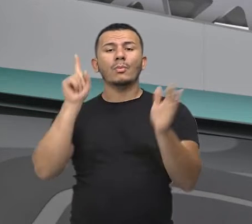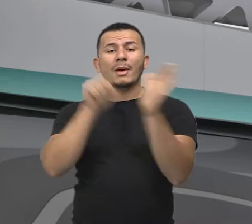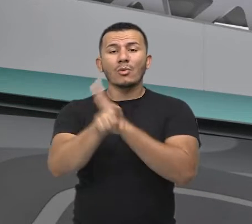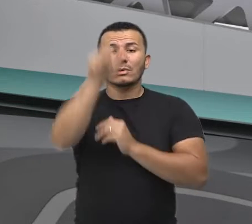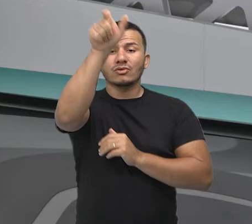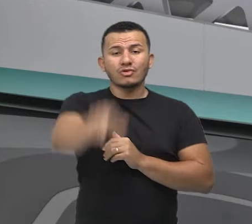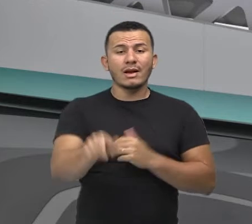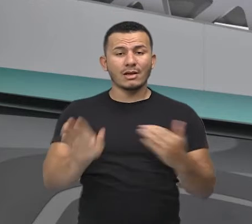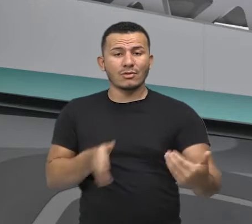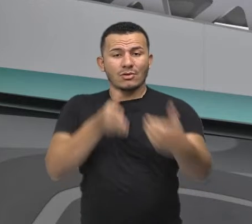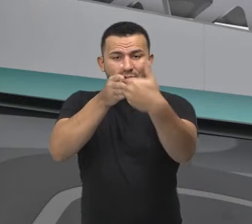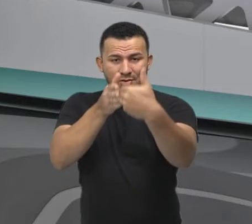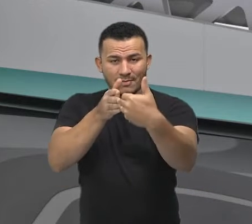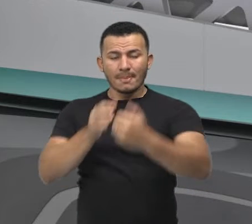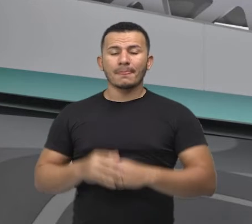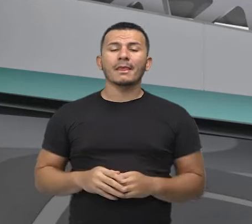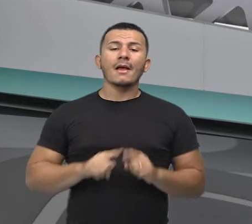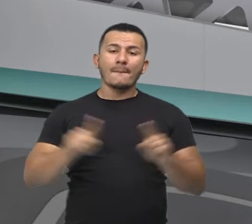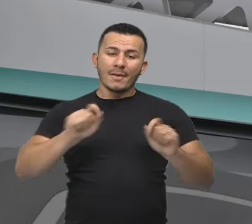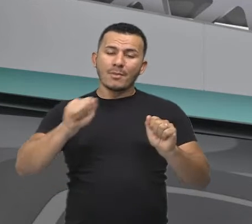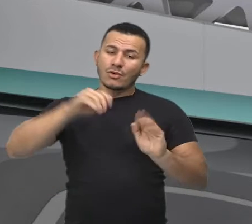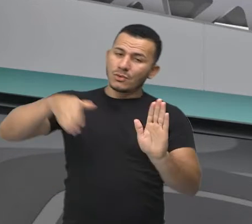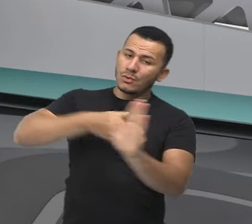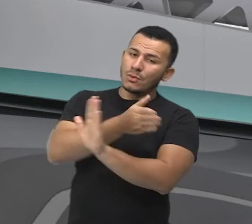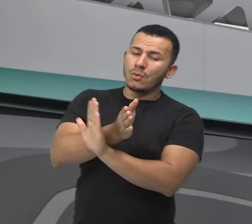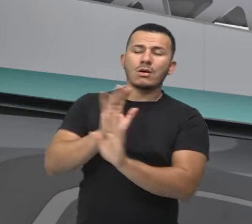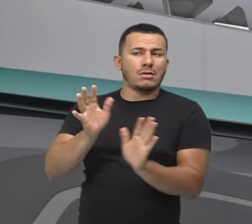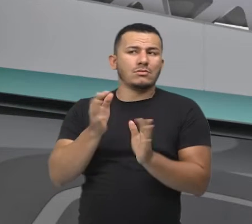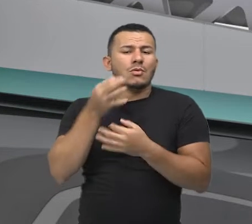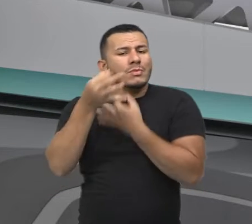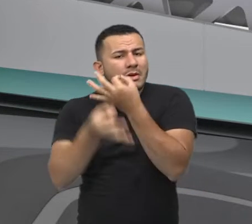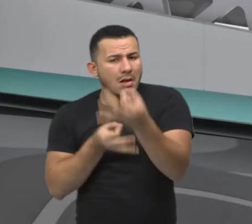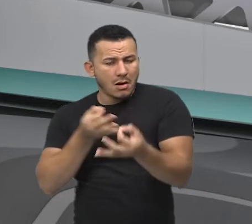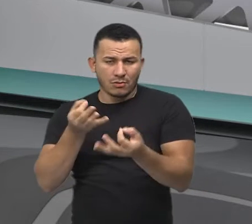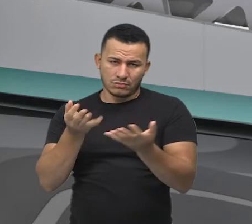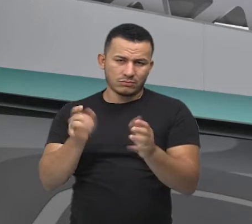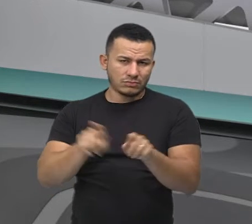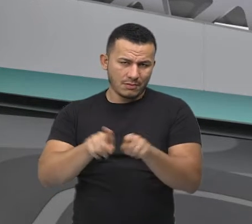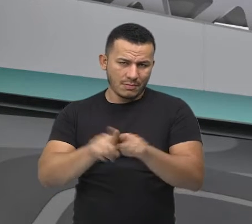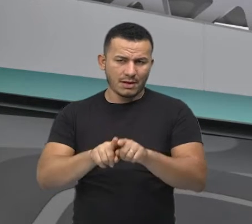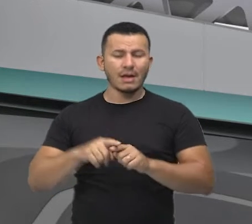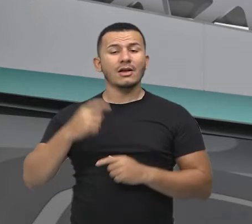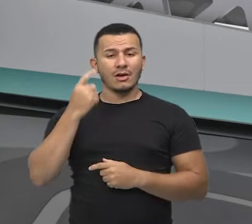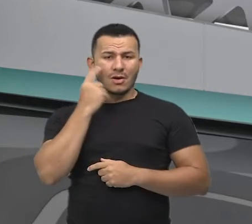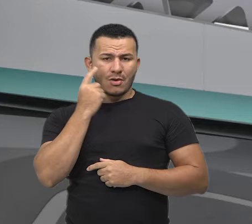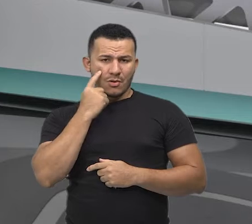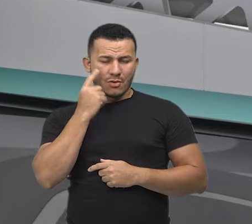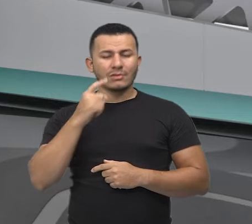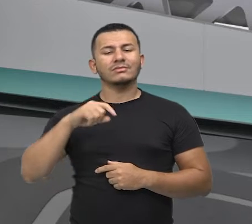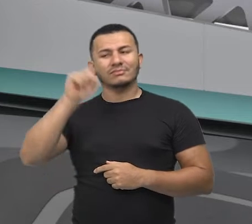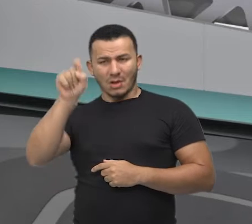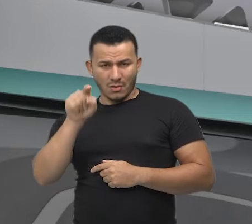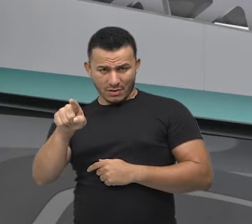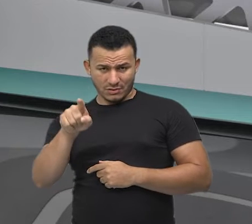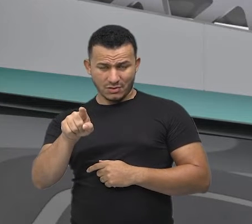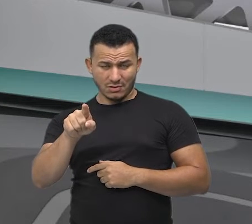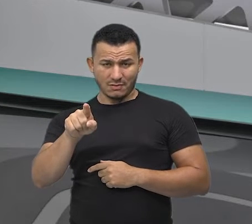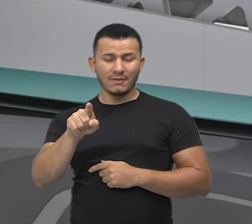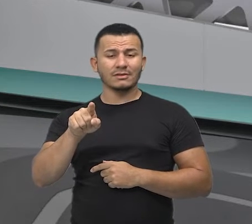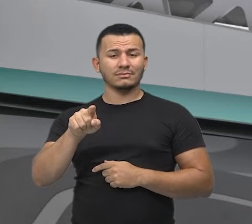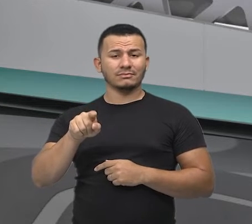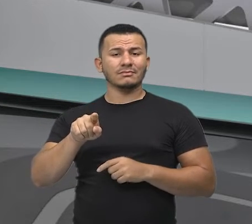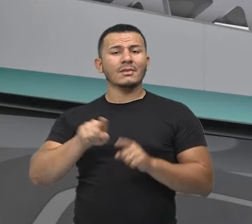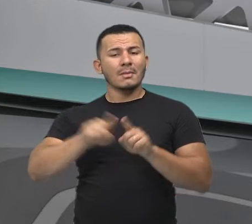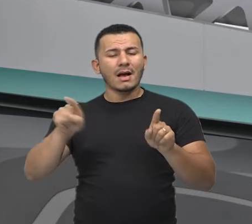Mas eu posso fazer isso de maneira indireta, sugerindo. E aí nós vamos ter frases interrogativas, né, com uma